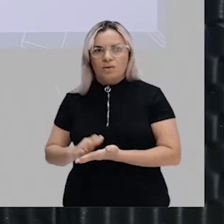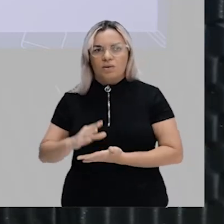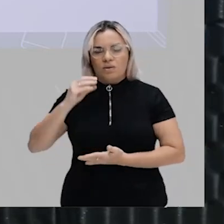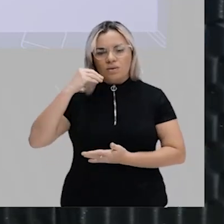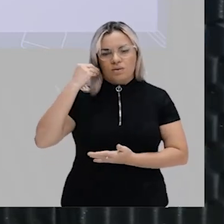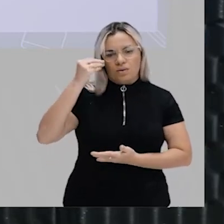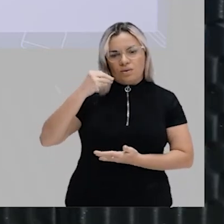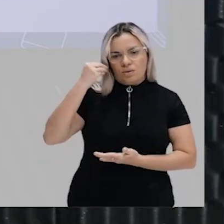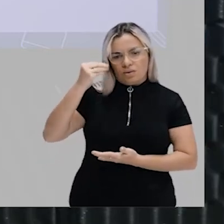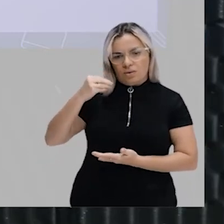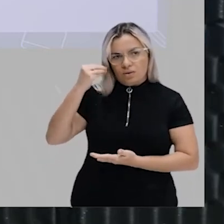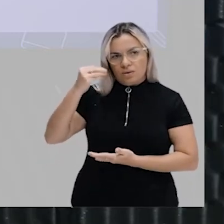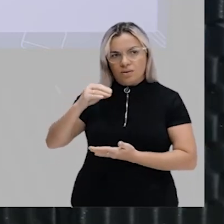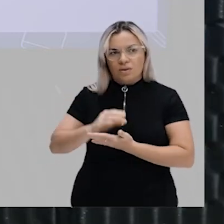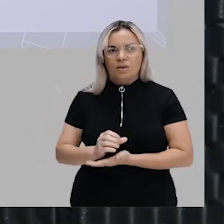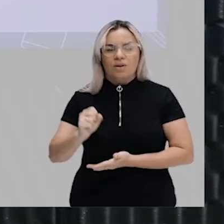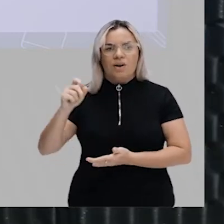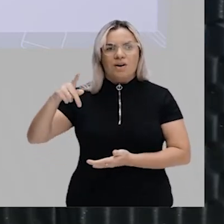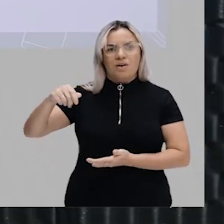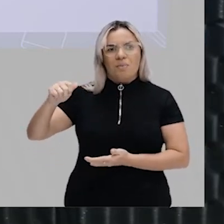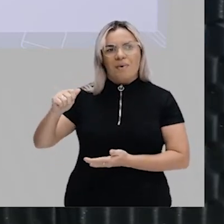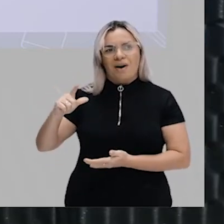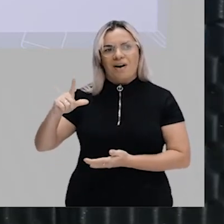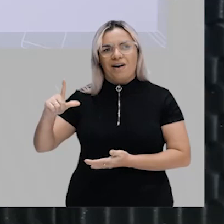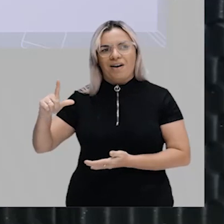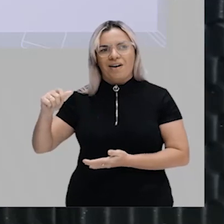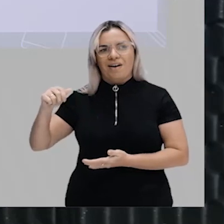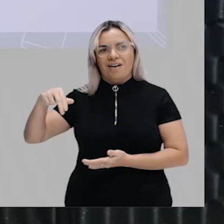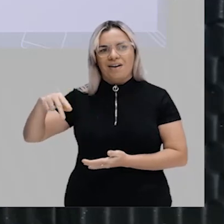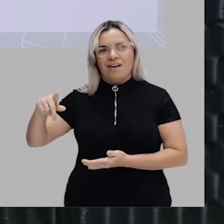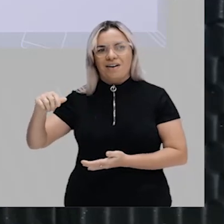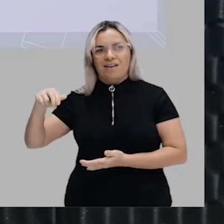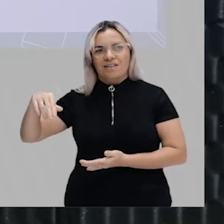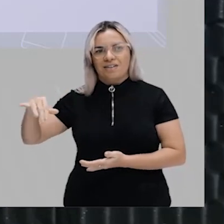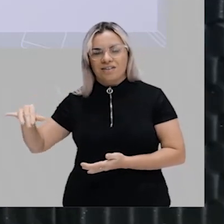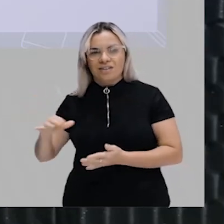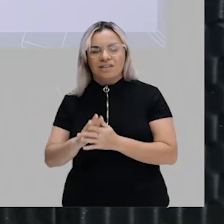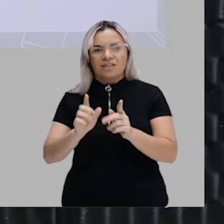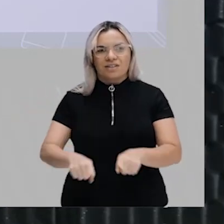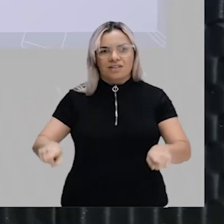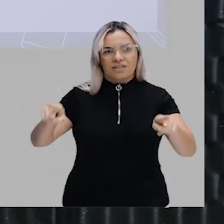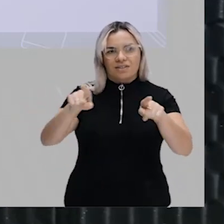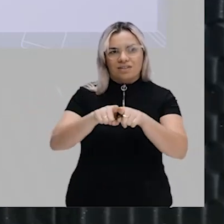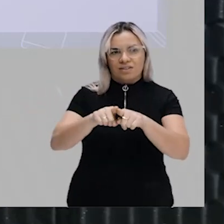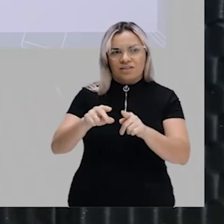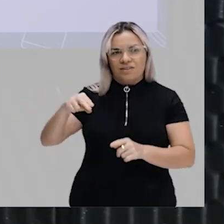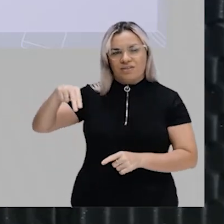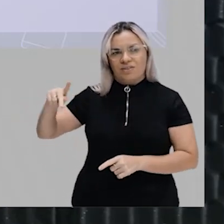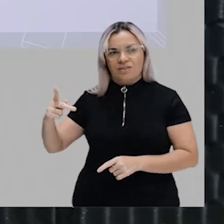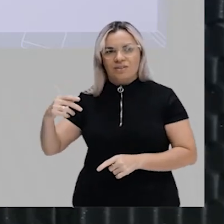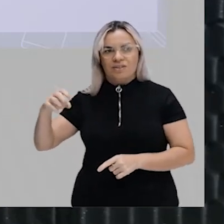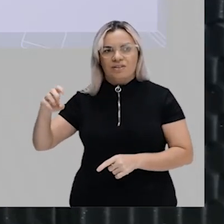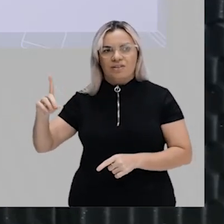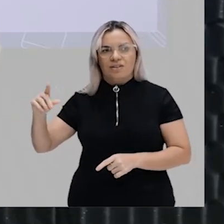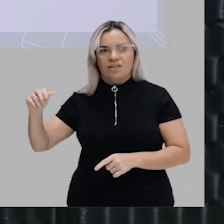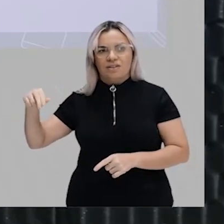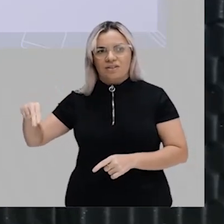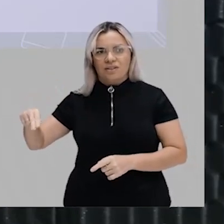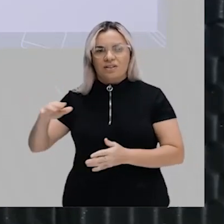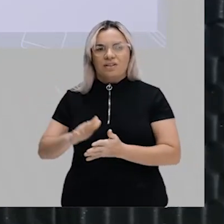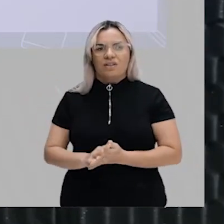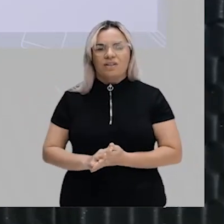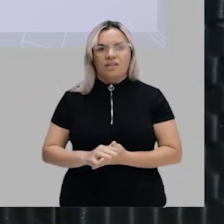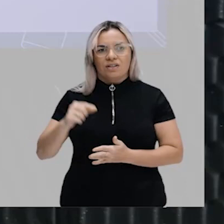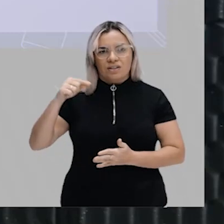experimento de Spallanzani, tá? E do Needham. O Needham defendia a